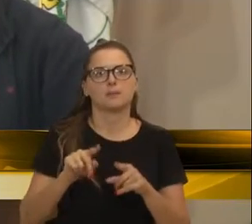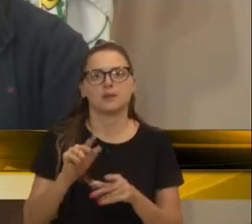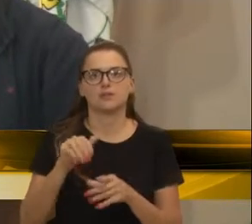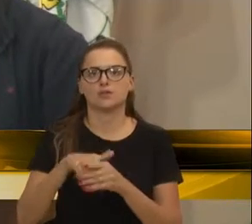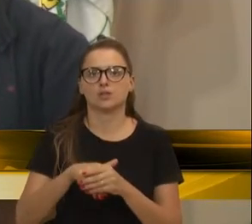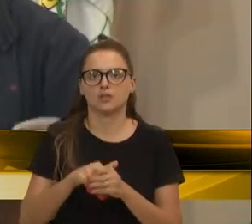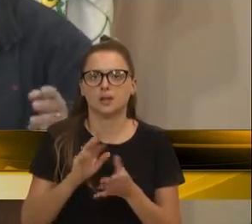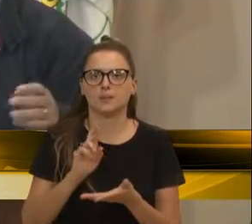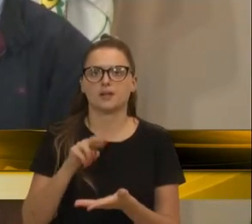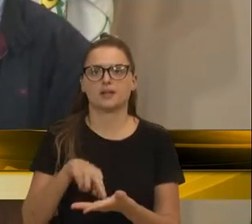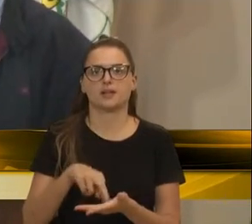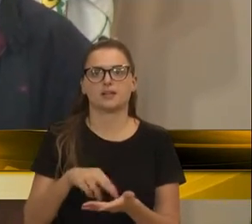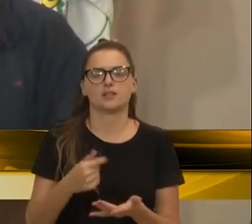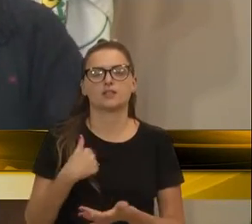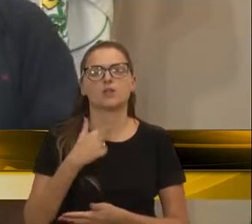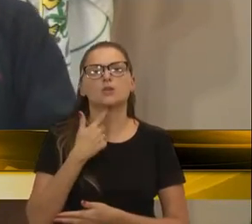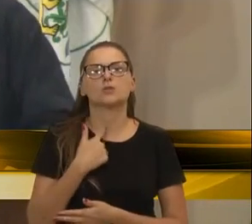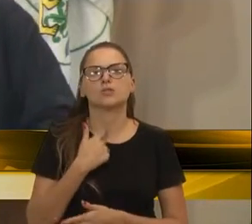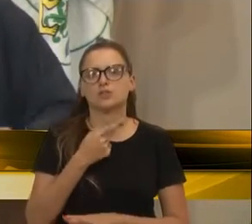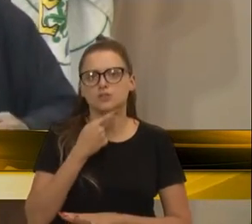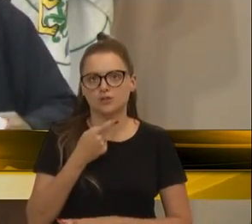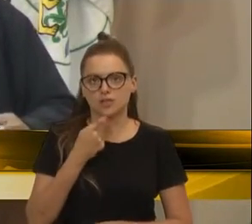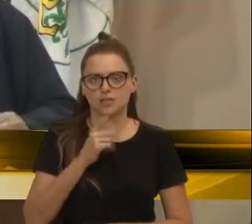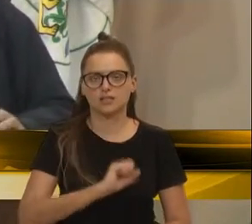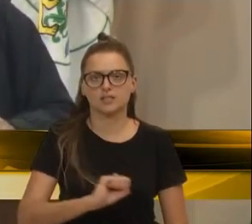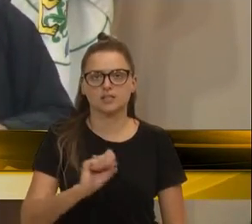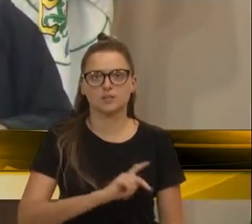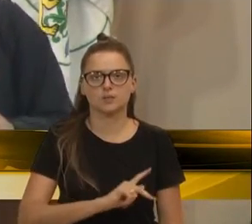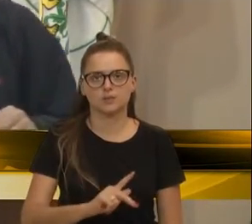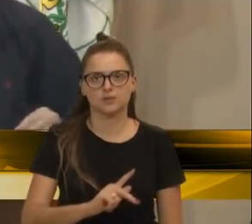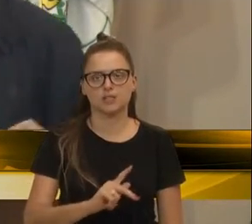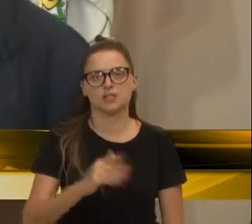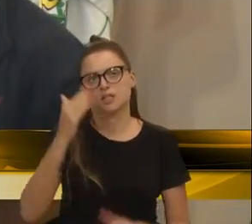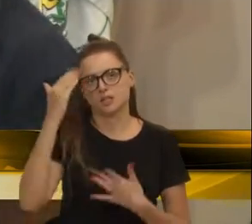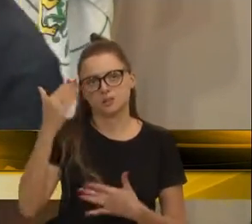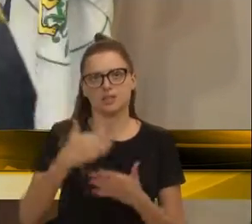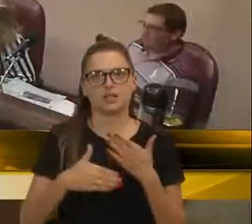realidade. Então, isso que eu gostaria de colocar, senhor presidente. Obrigado, senhoras e senhores vereadores.